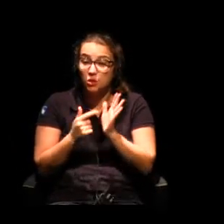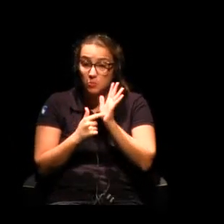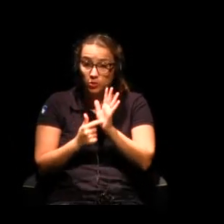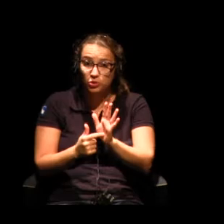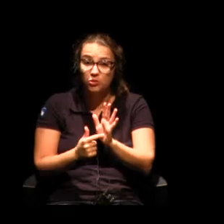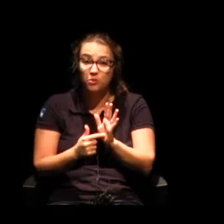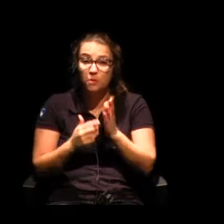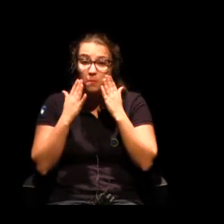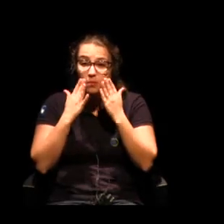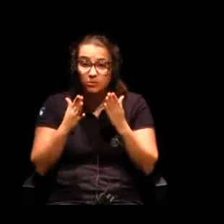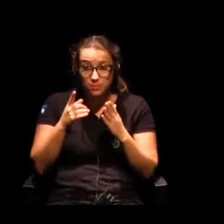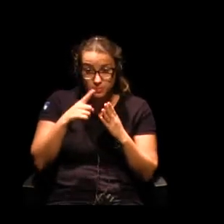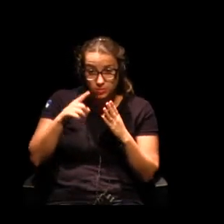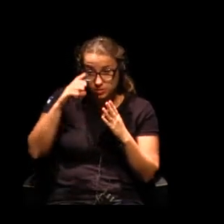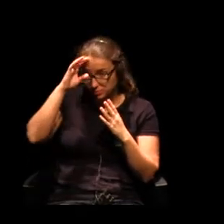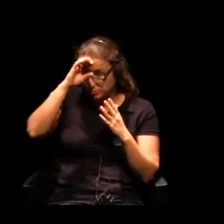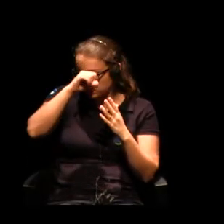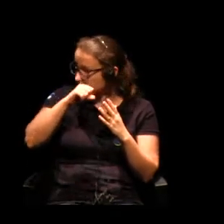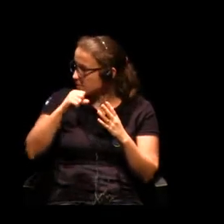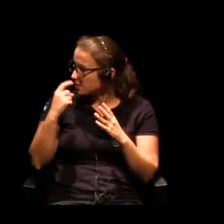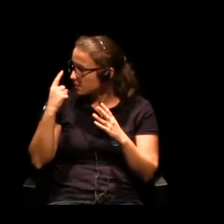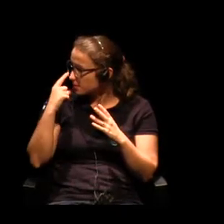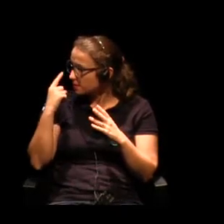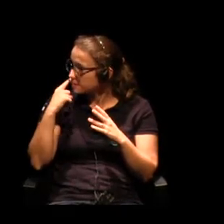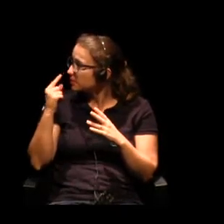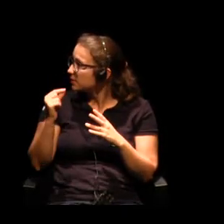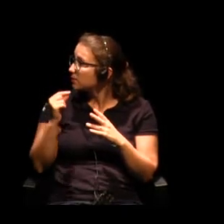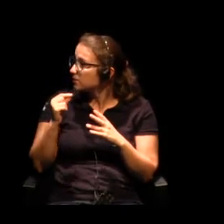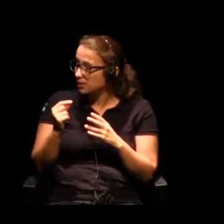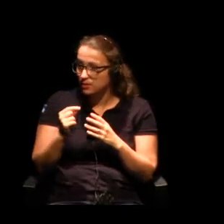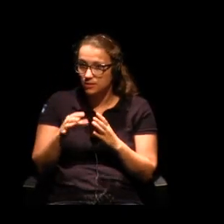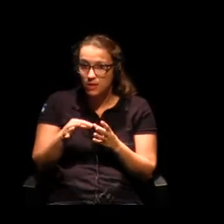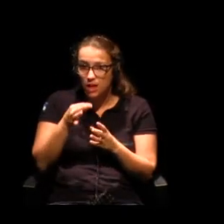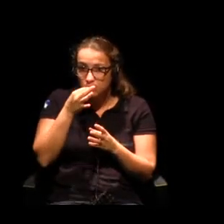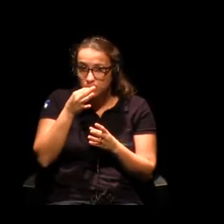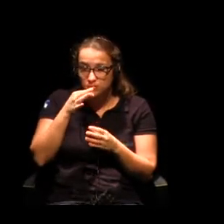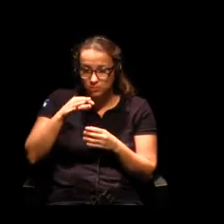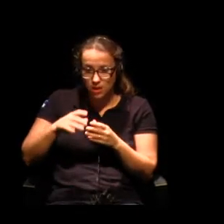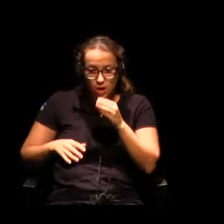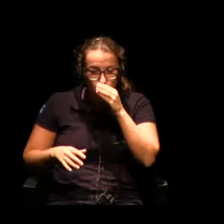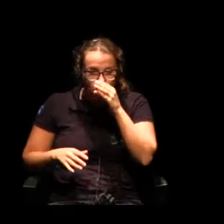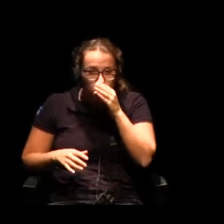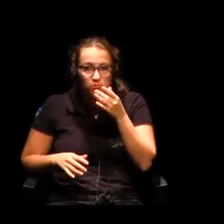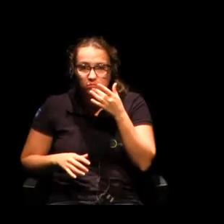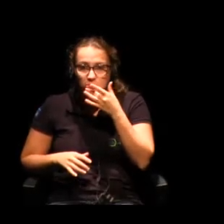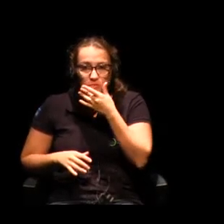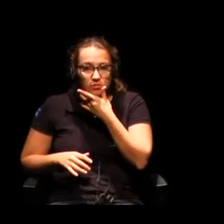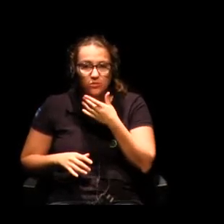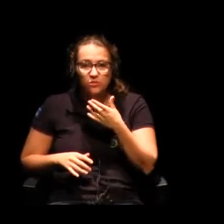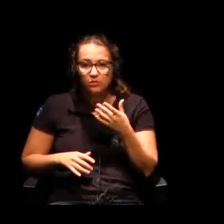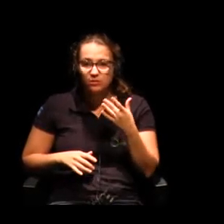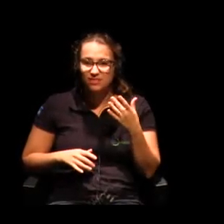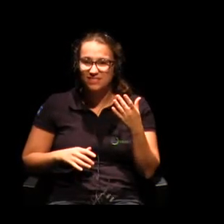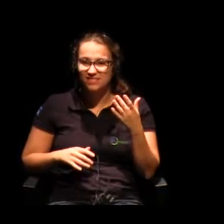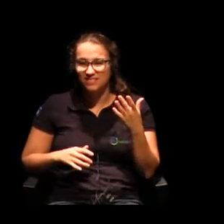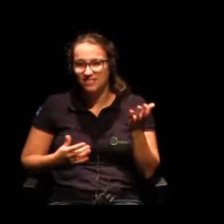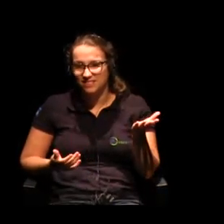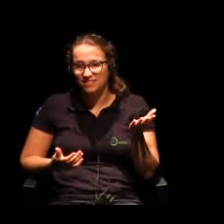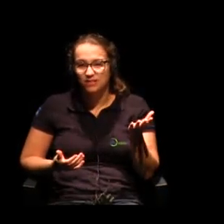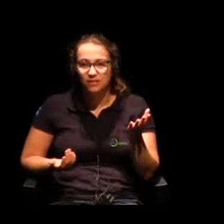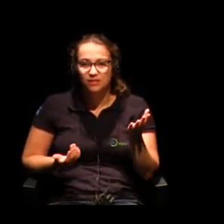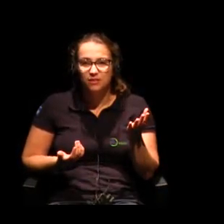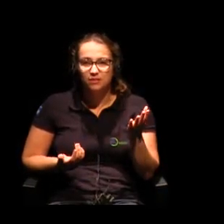ideia maravilhosa. Mas o motivo de mostrar isso, e eu tenho menta aqui, é porque eu preciso de um cocktail, eu